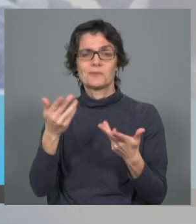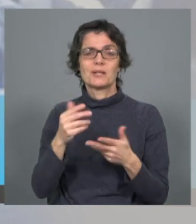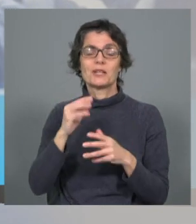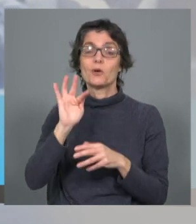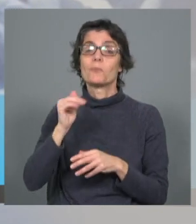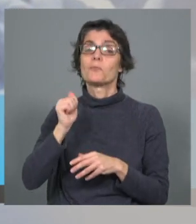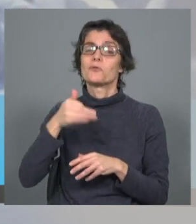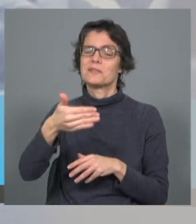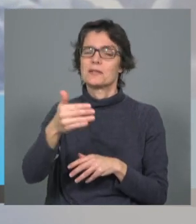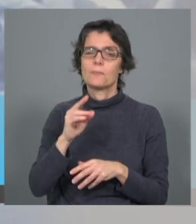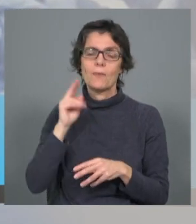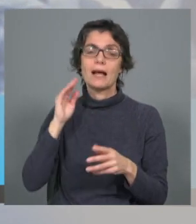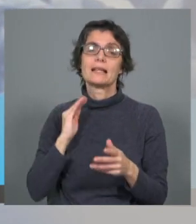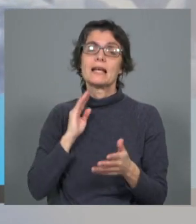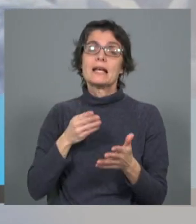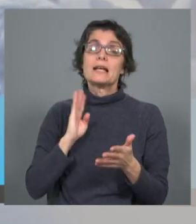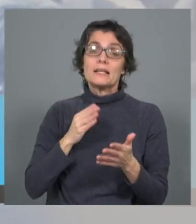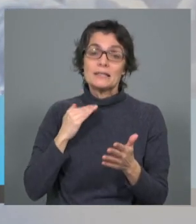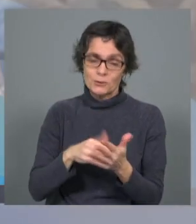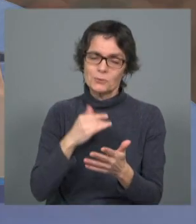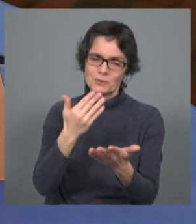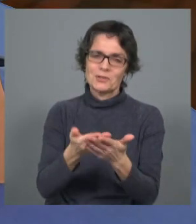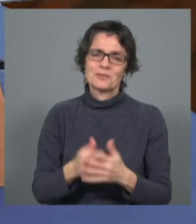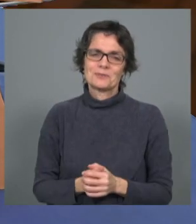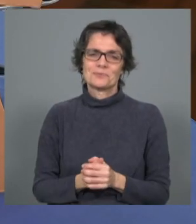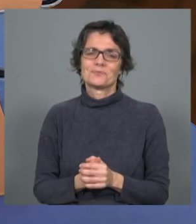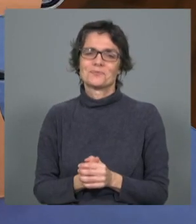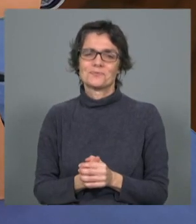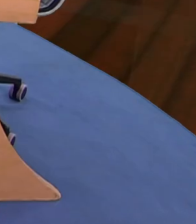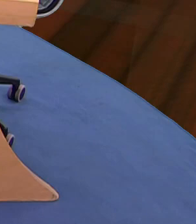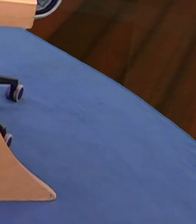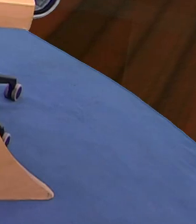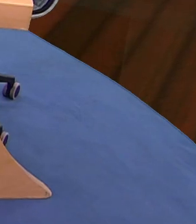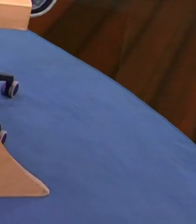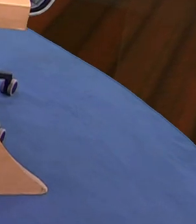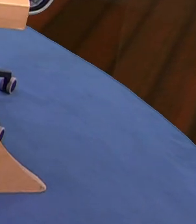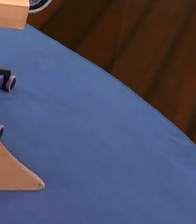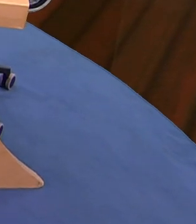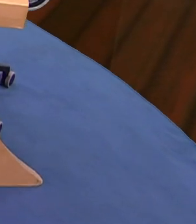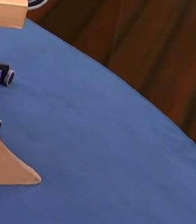semana. Até à próxima segunda-feira, se Deus quiser.